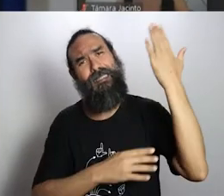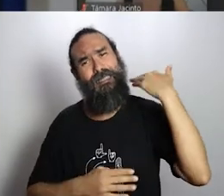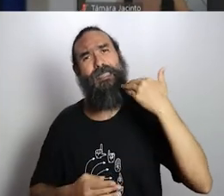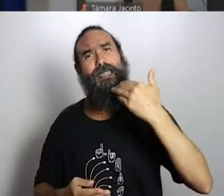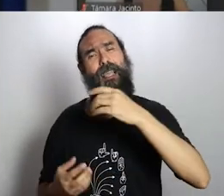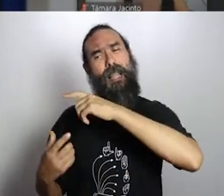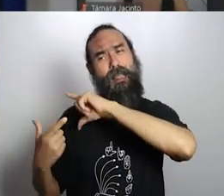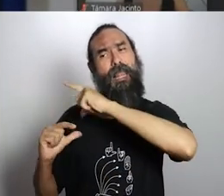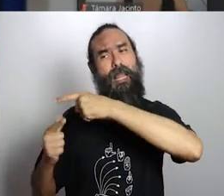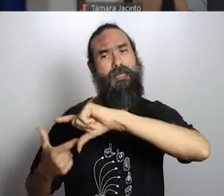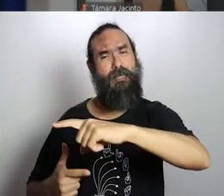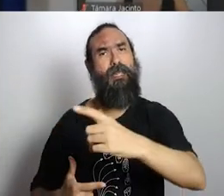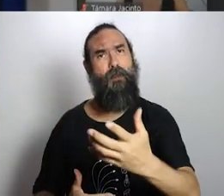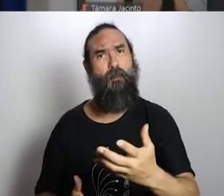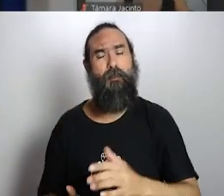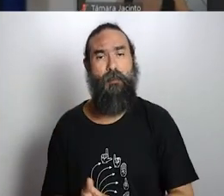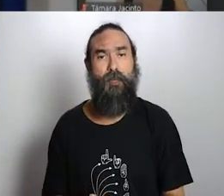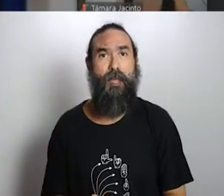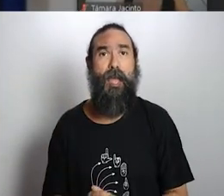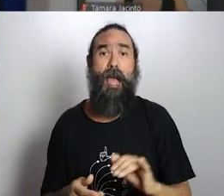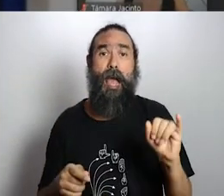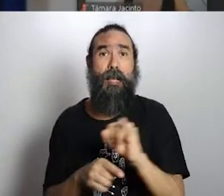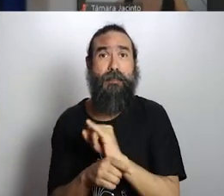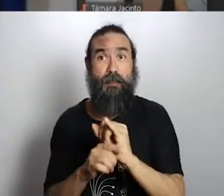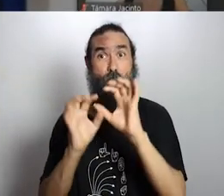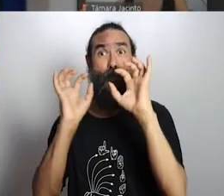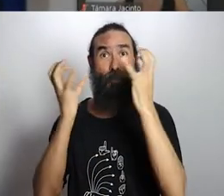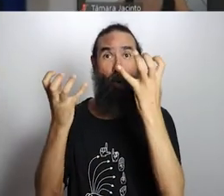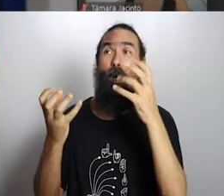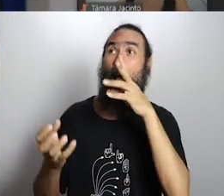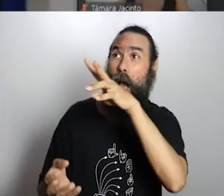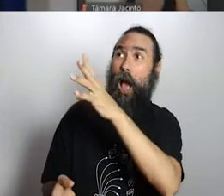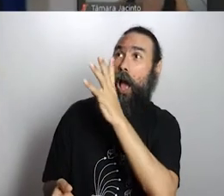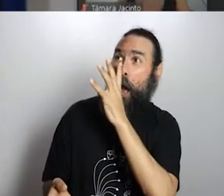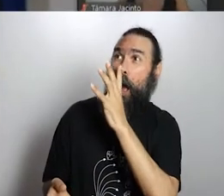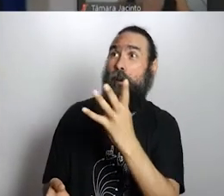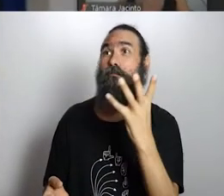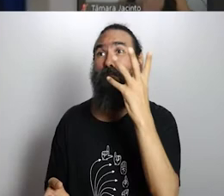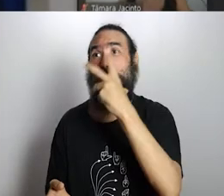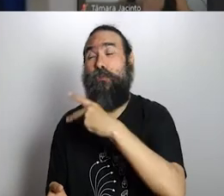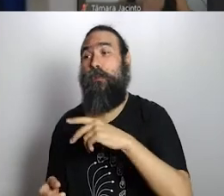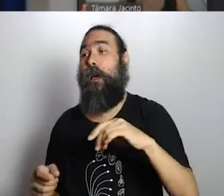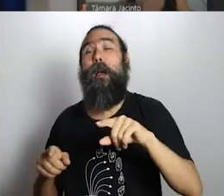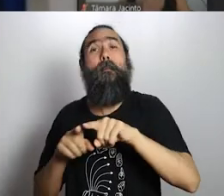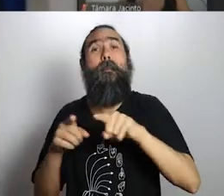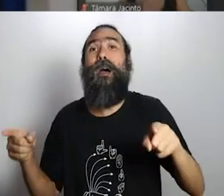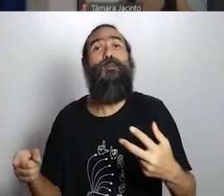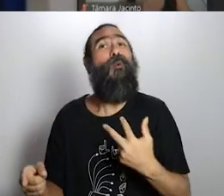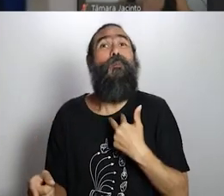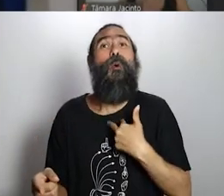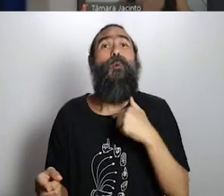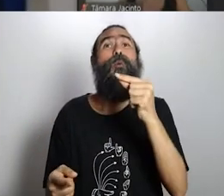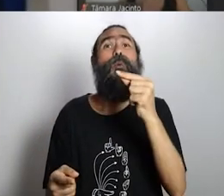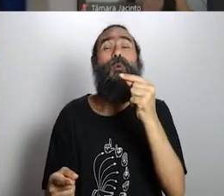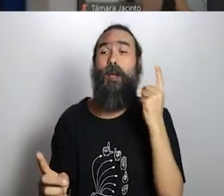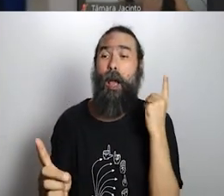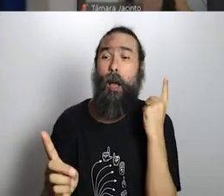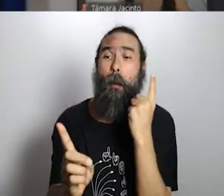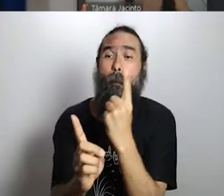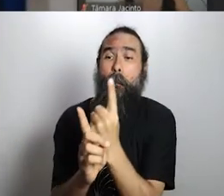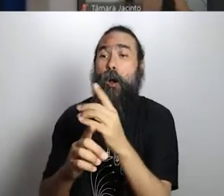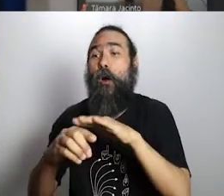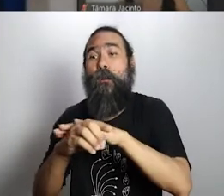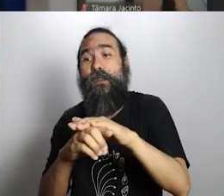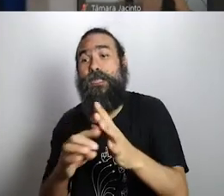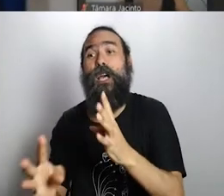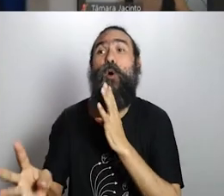no show, mas não têm oportunidade de conversar. E quando tem oportunidade de conversar, é interessante como elas dizem assim, um dia eu tive a